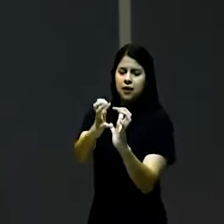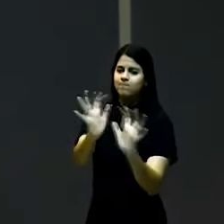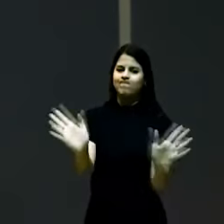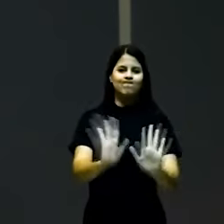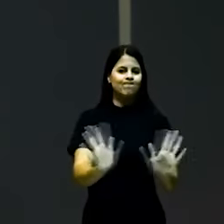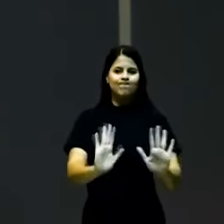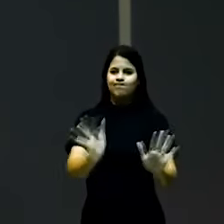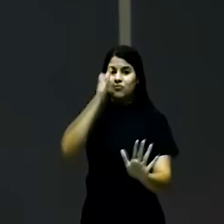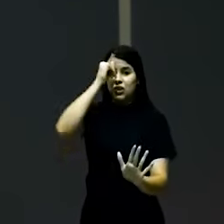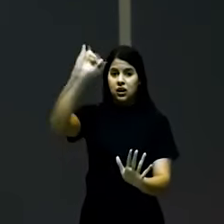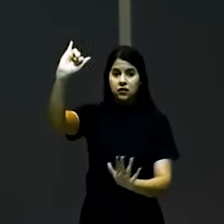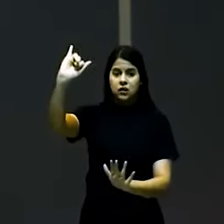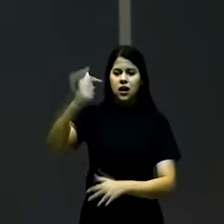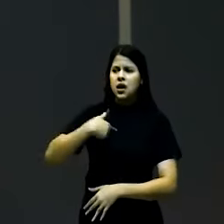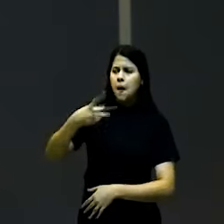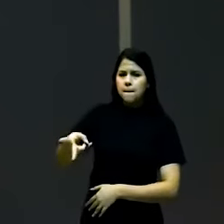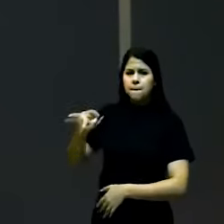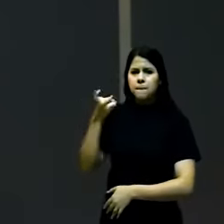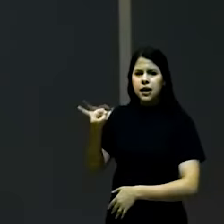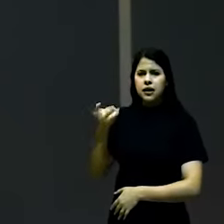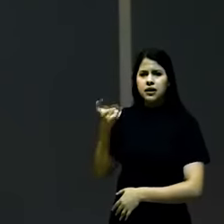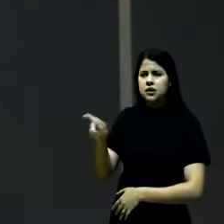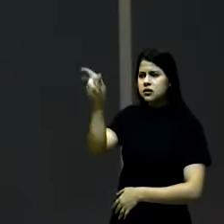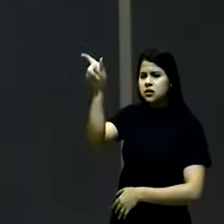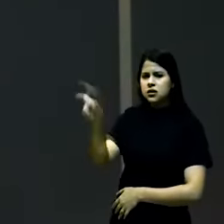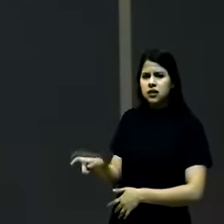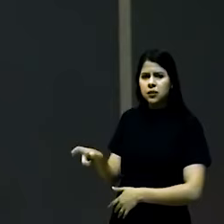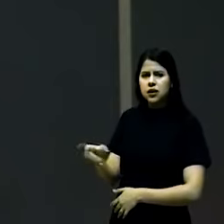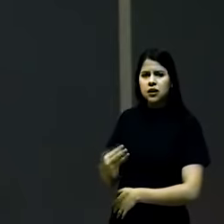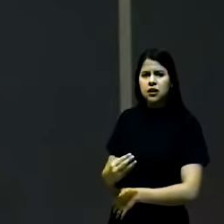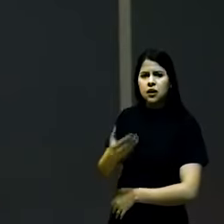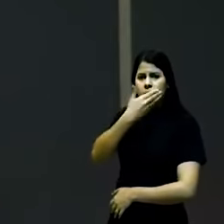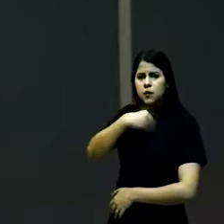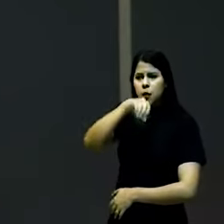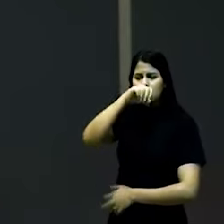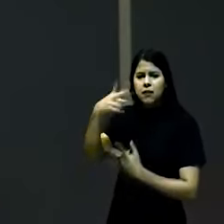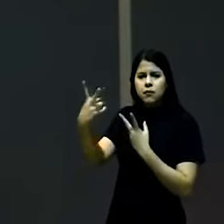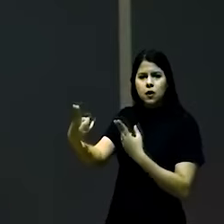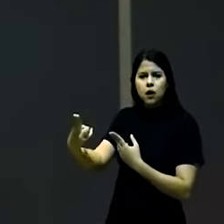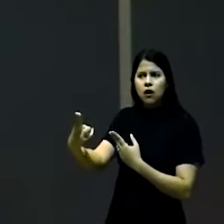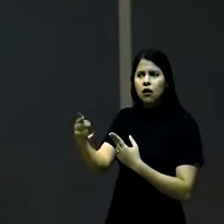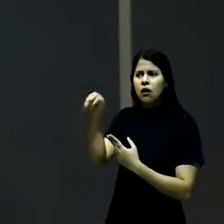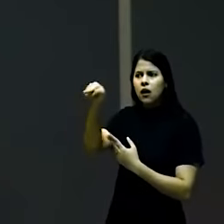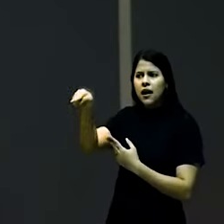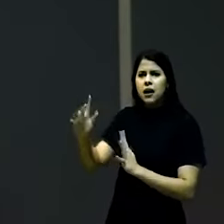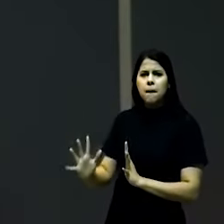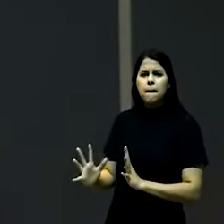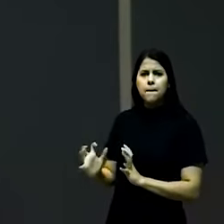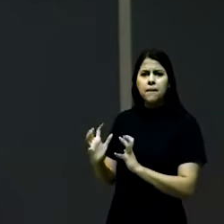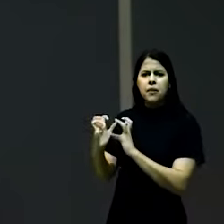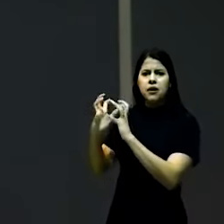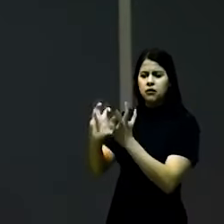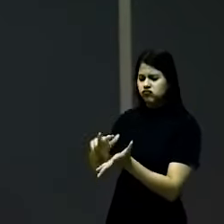isso. E durante os 20 anos que eu permaneci na casa dos meus pais, eu nunca vi meu pai brigar